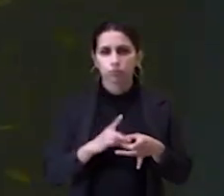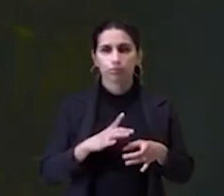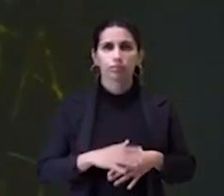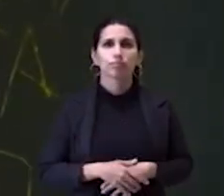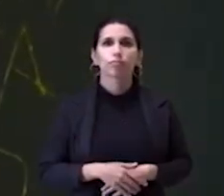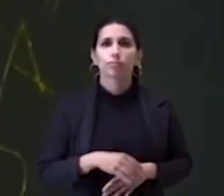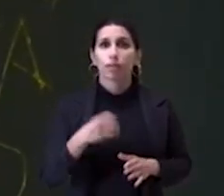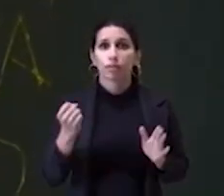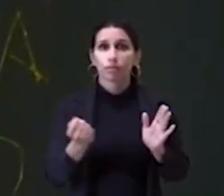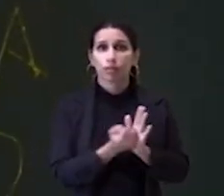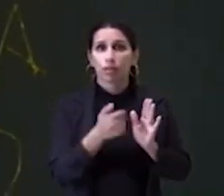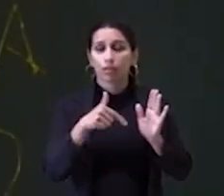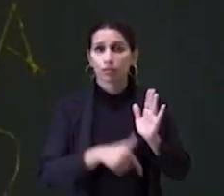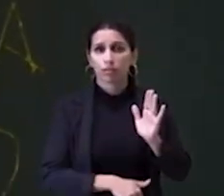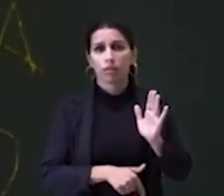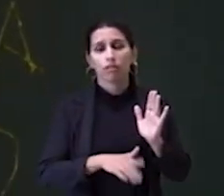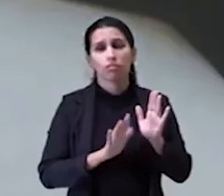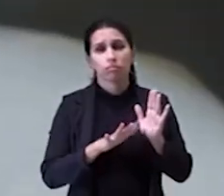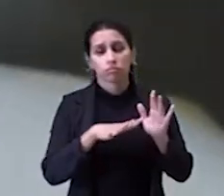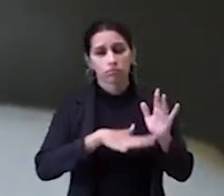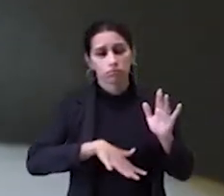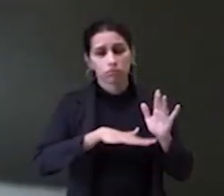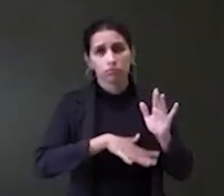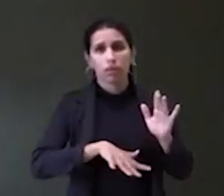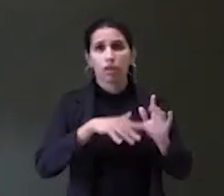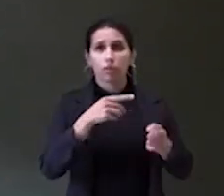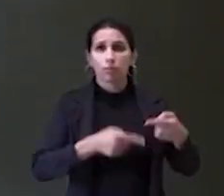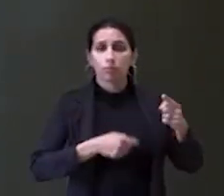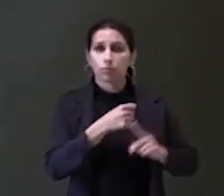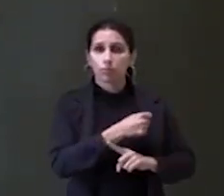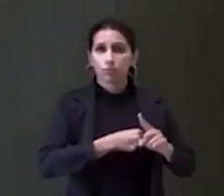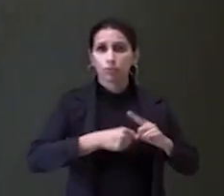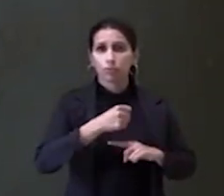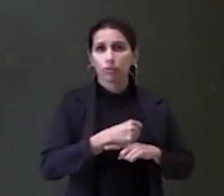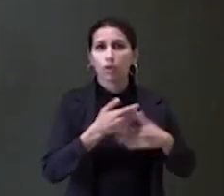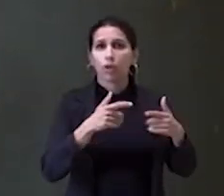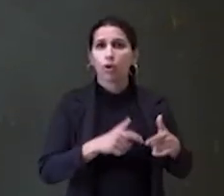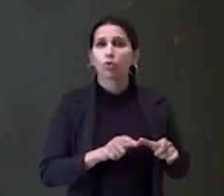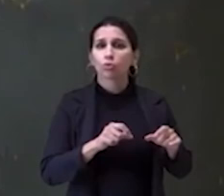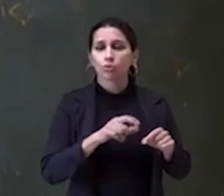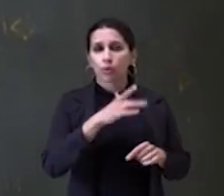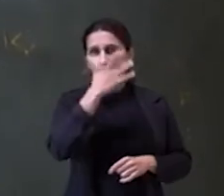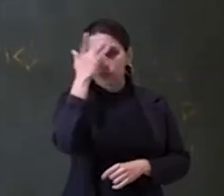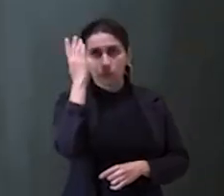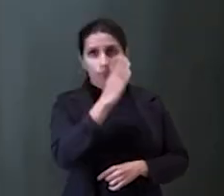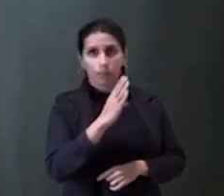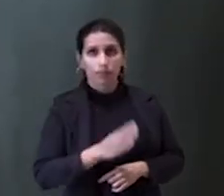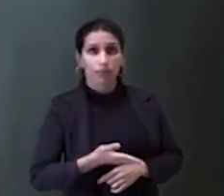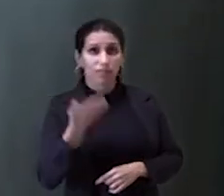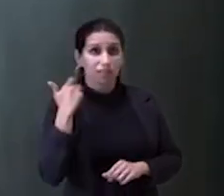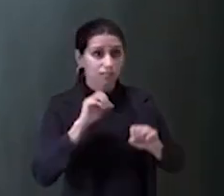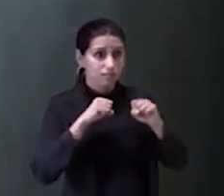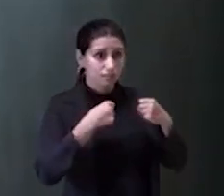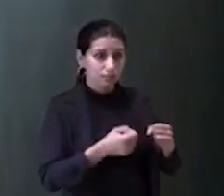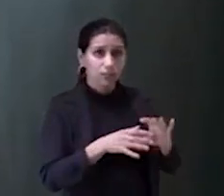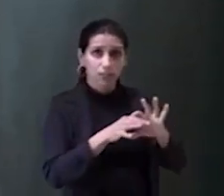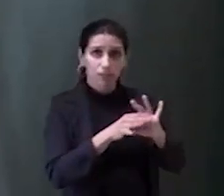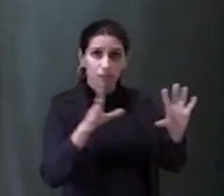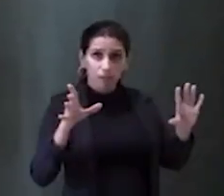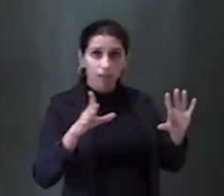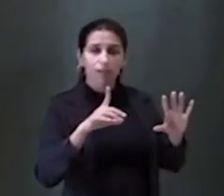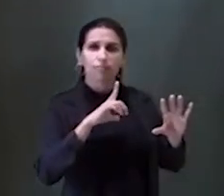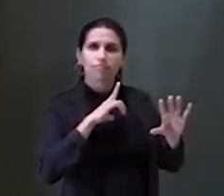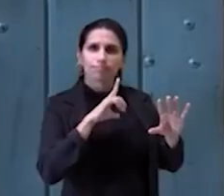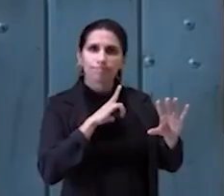antigo departamento de ordem política e social onde brasileiros que defendiam a liberdade se insurgiam